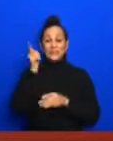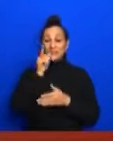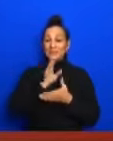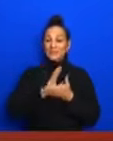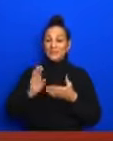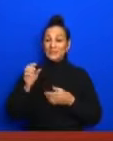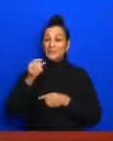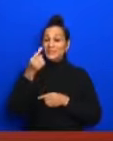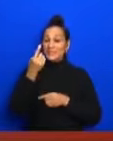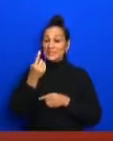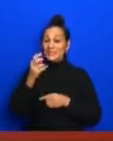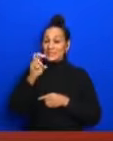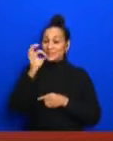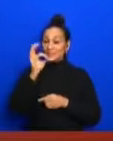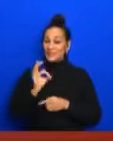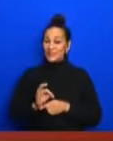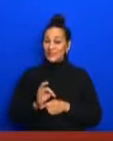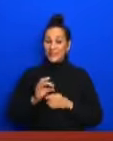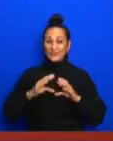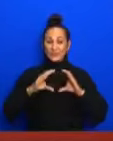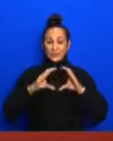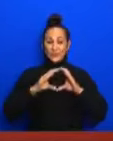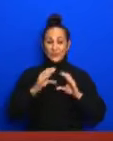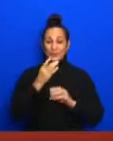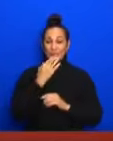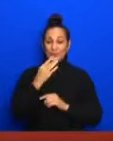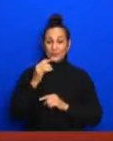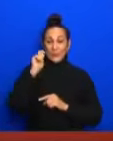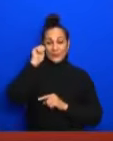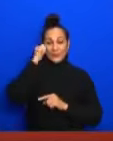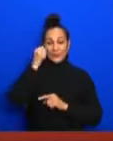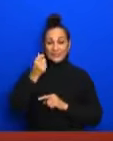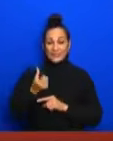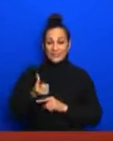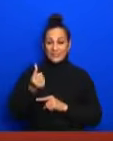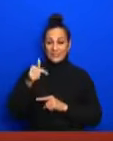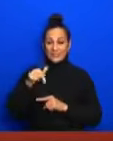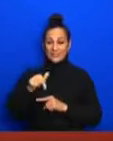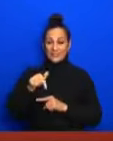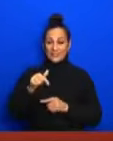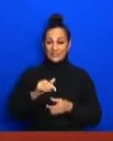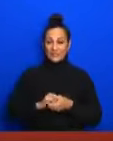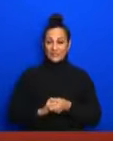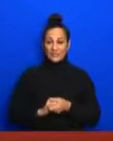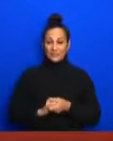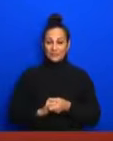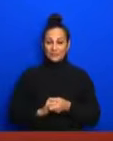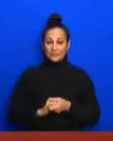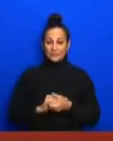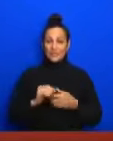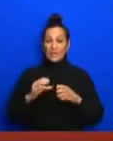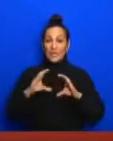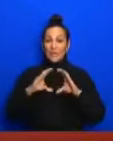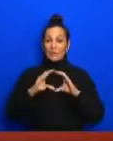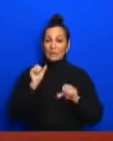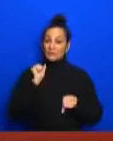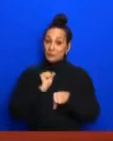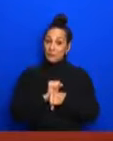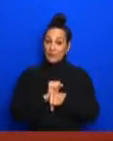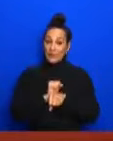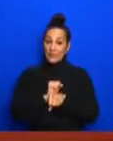de 15 acertos na Loto Mania. Bola preta 67, preta número 67. A bola ficou parada